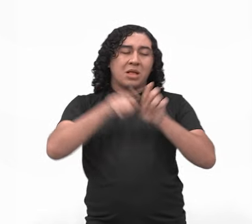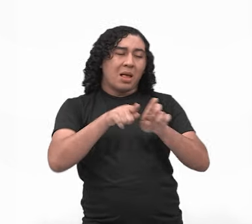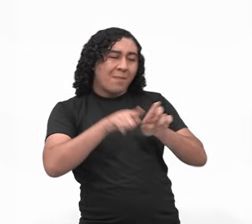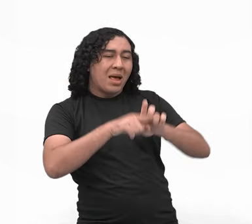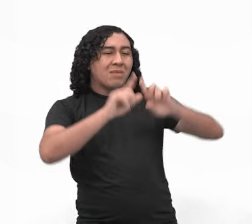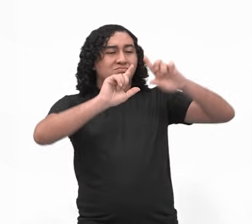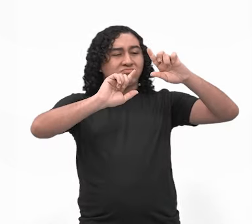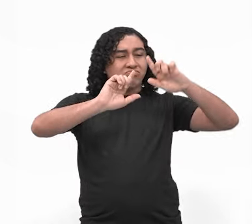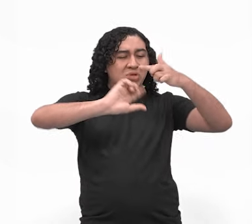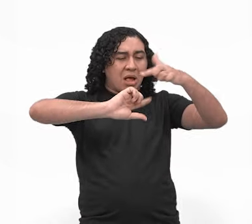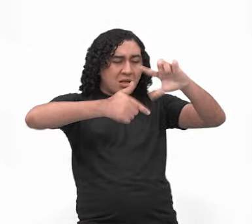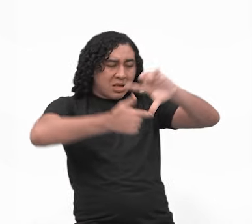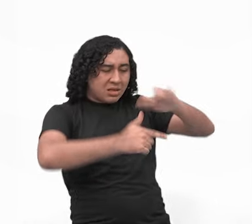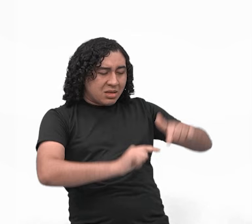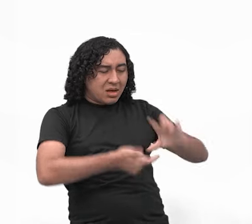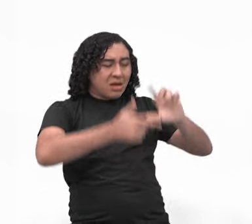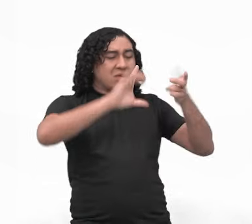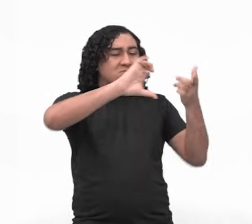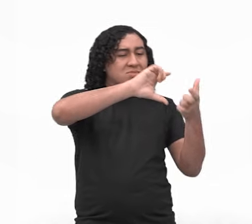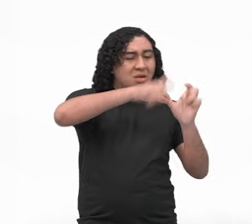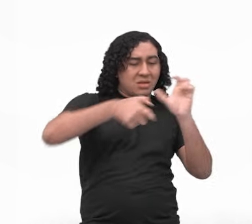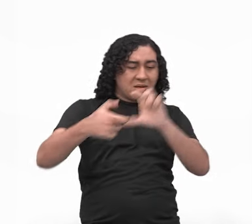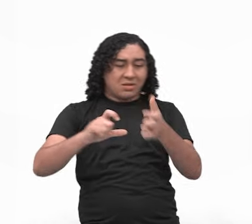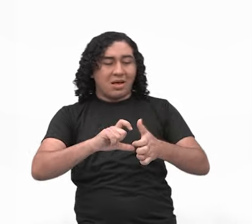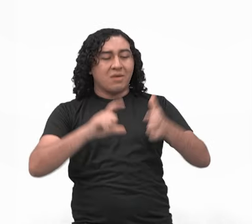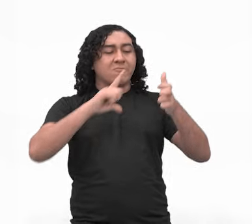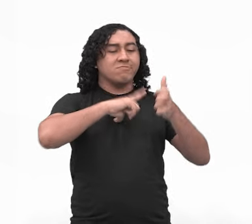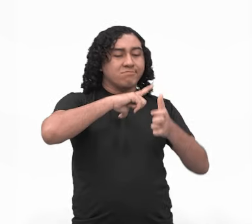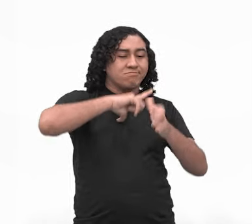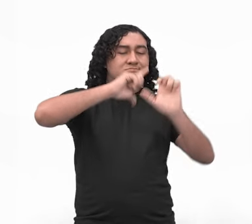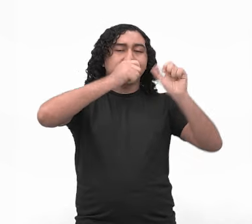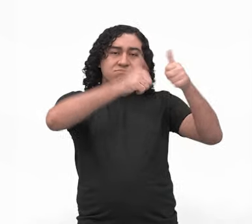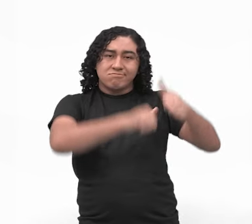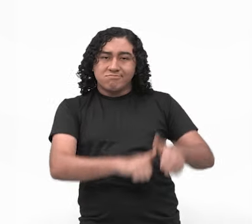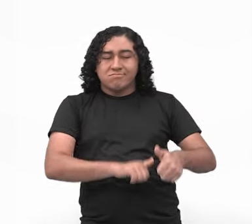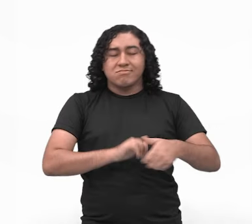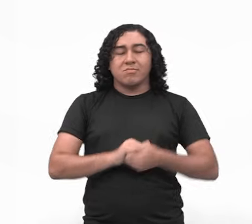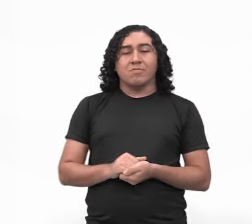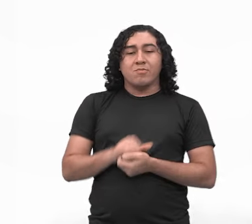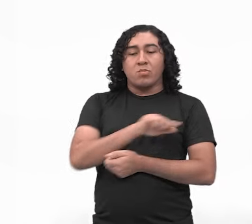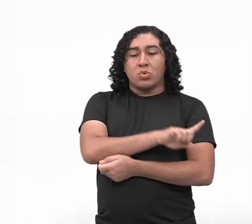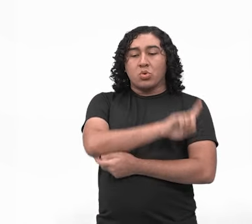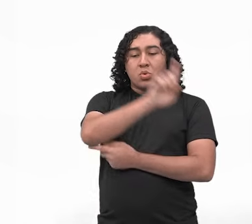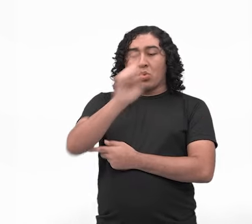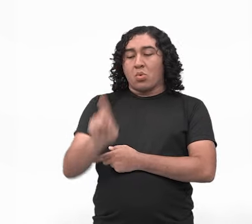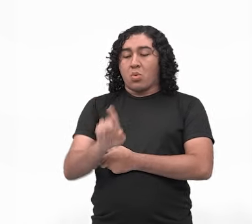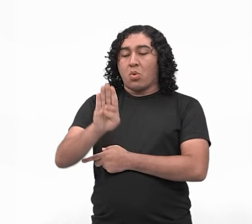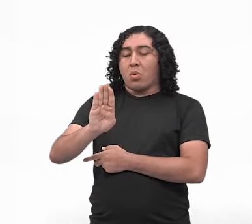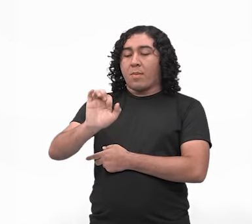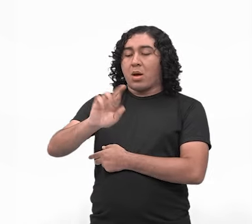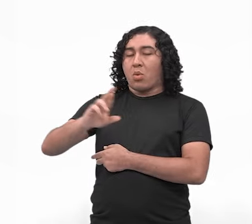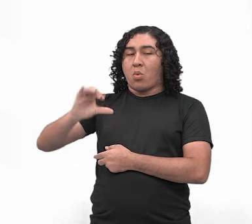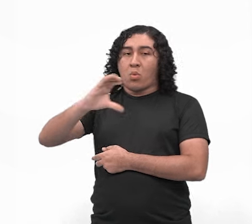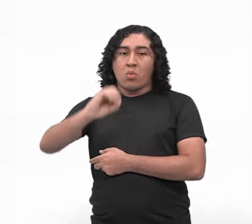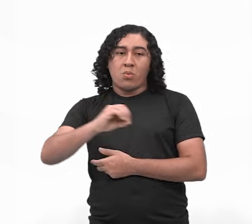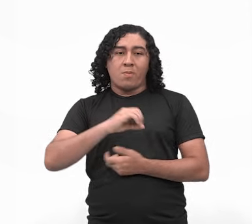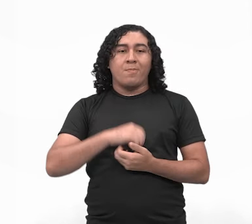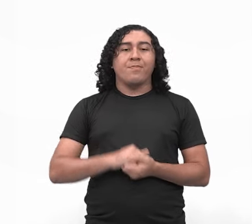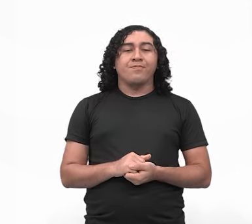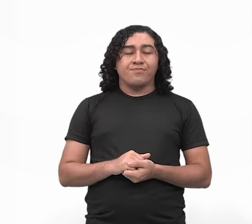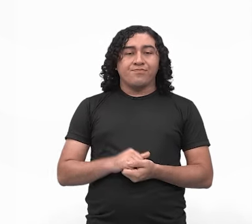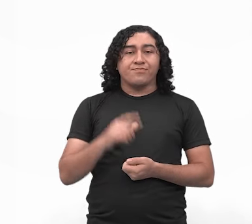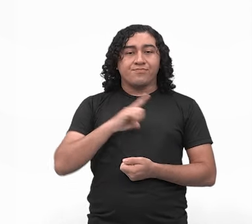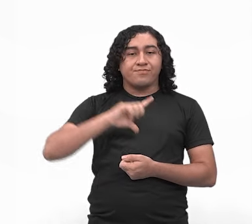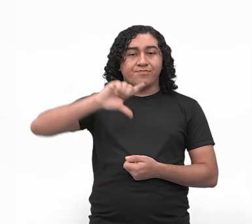a perspectiva, o ideal, certo? E aí o Barroco, que é um outro período, ele vai trazer uma